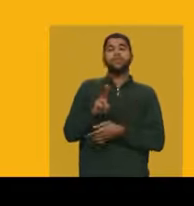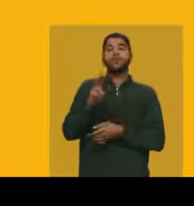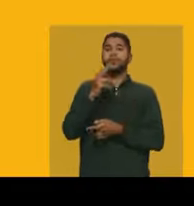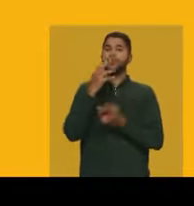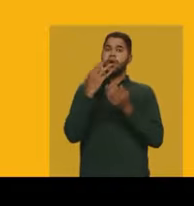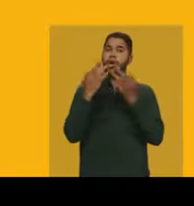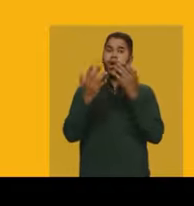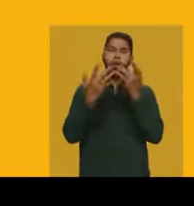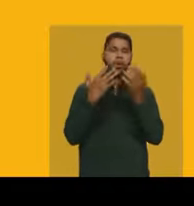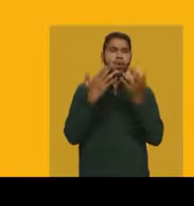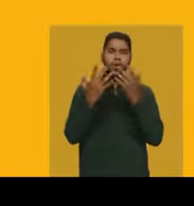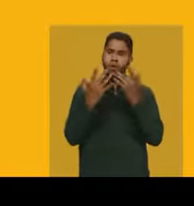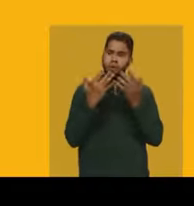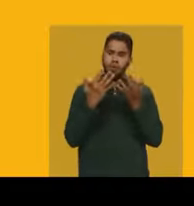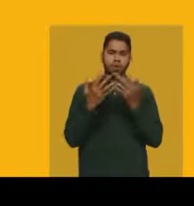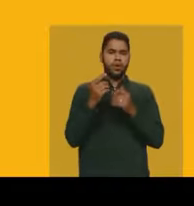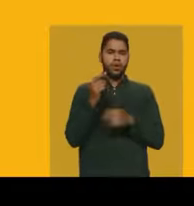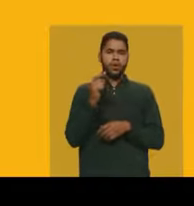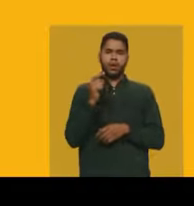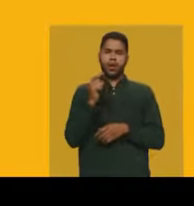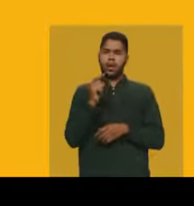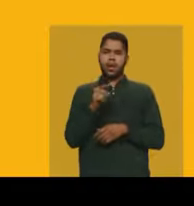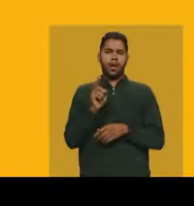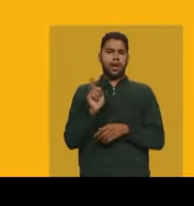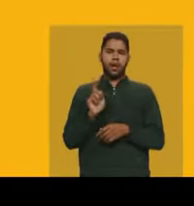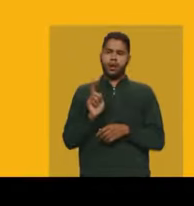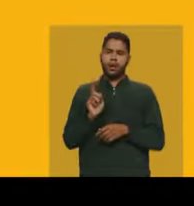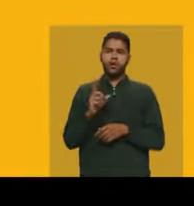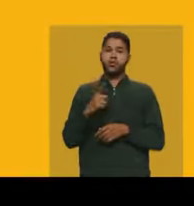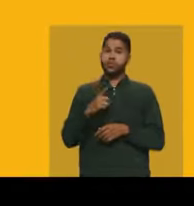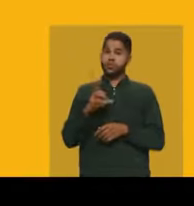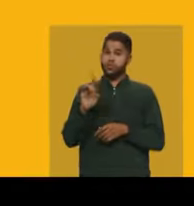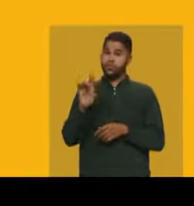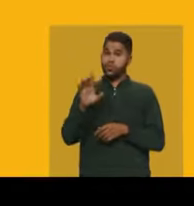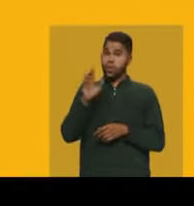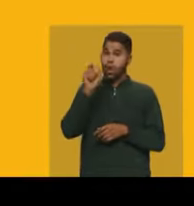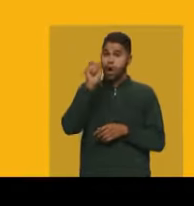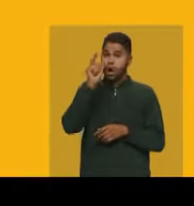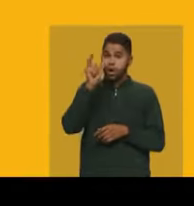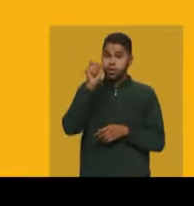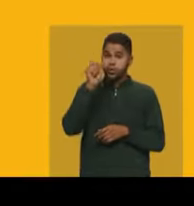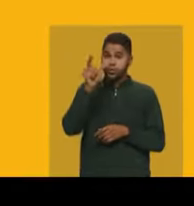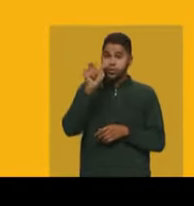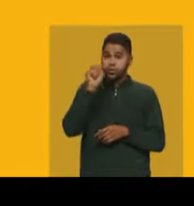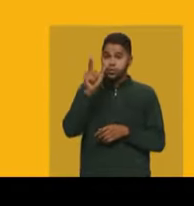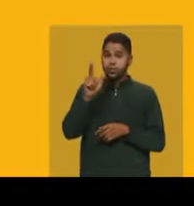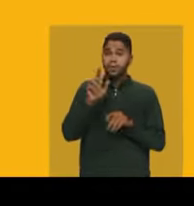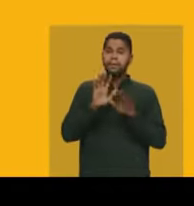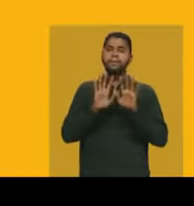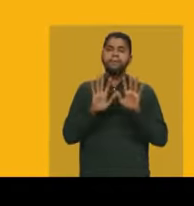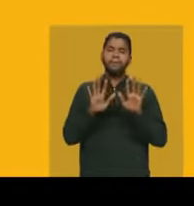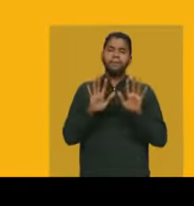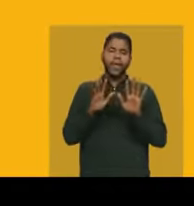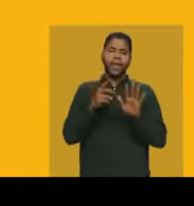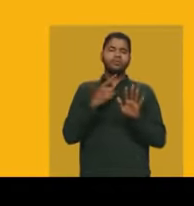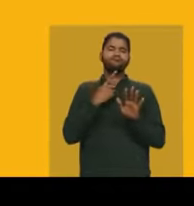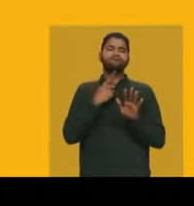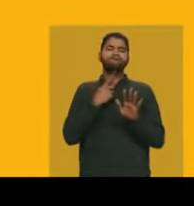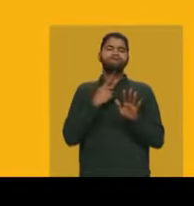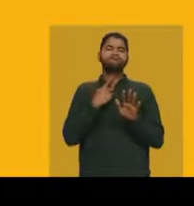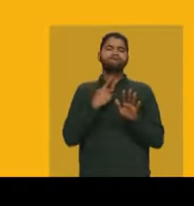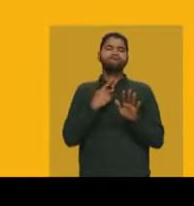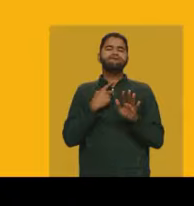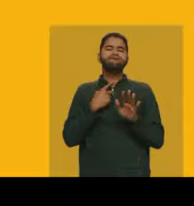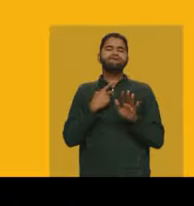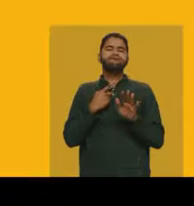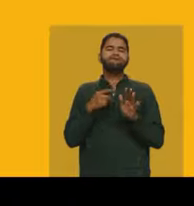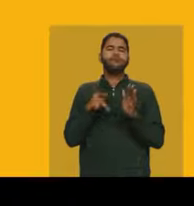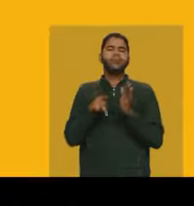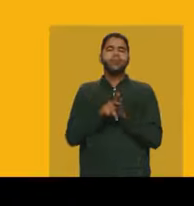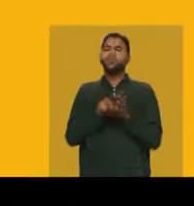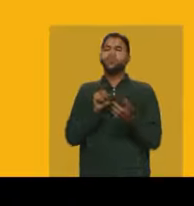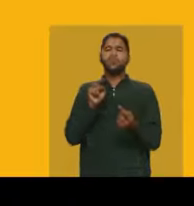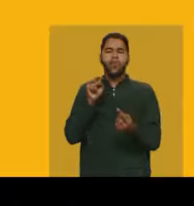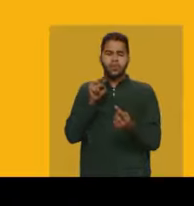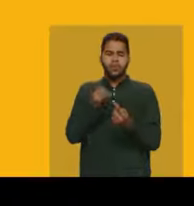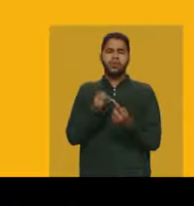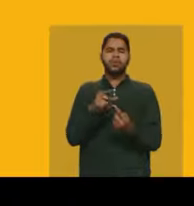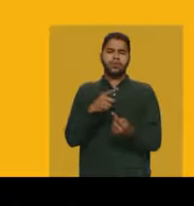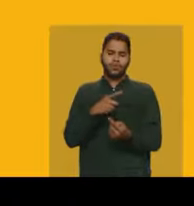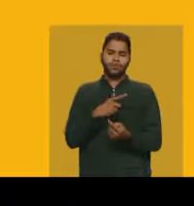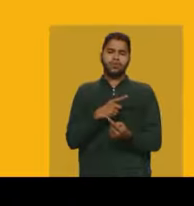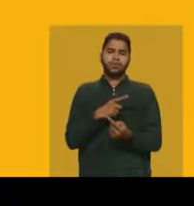cores, né? Ali não, só tem o azul, mas também foi intencional. Por que foi o azul e o